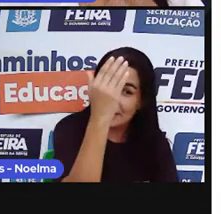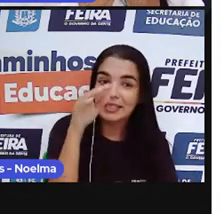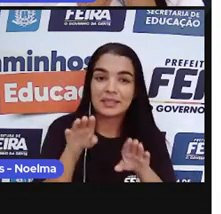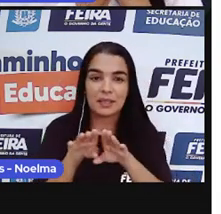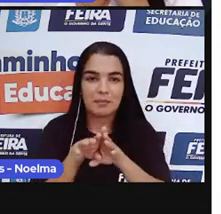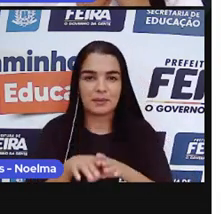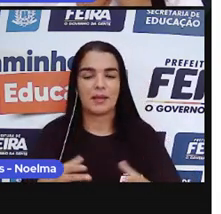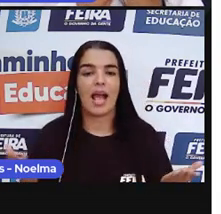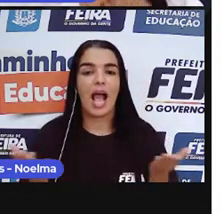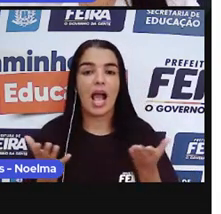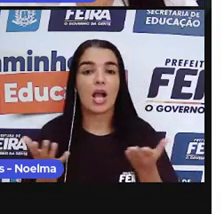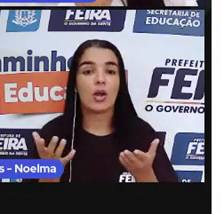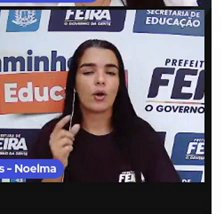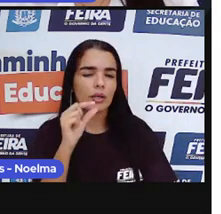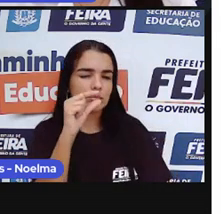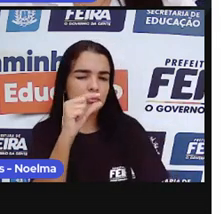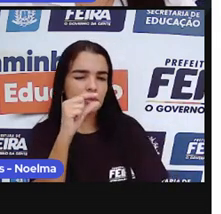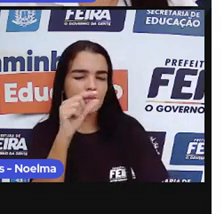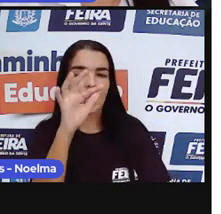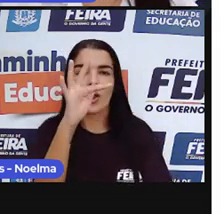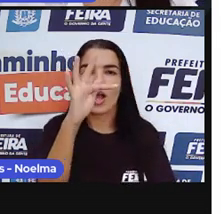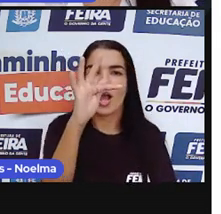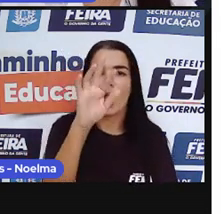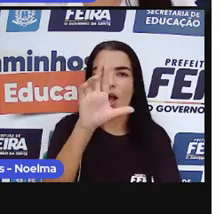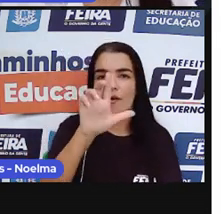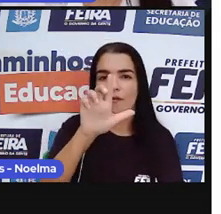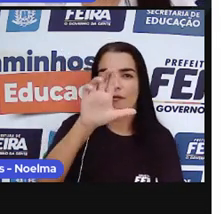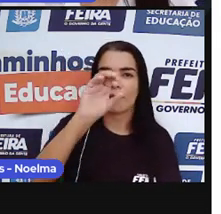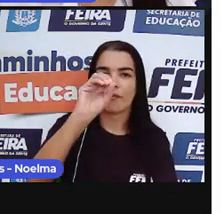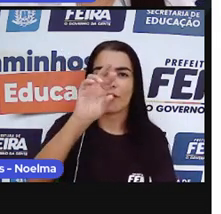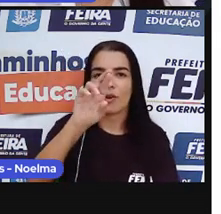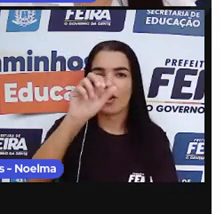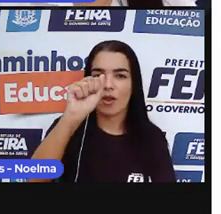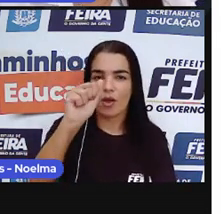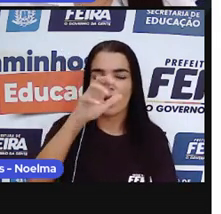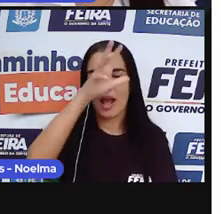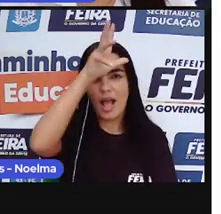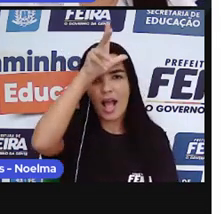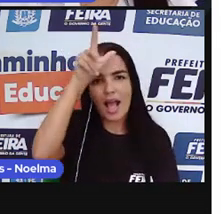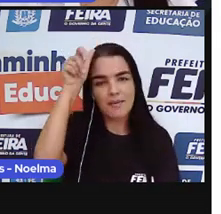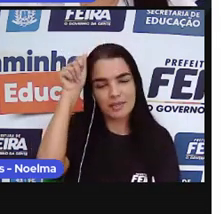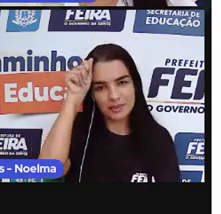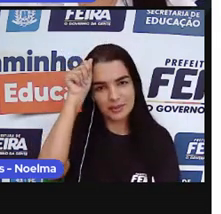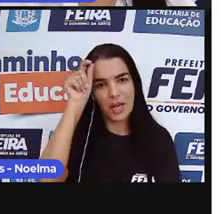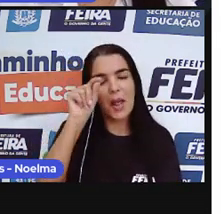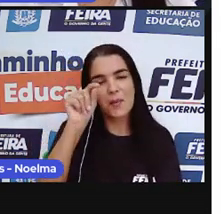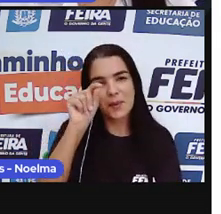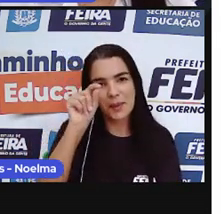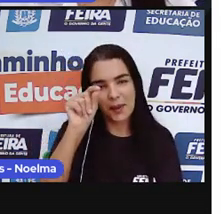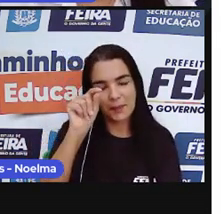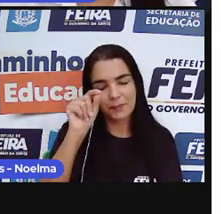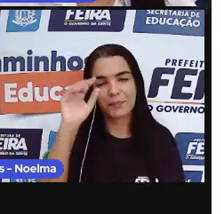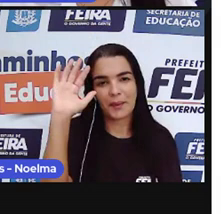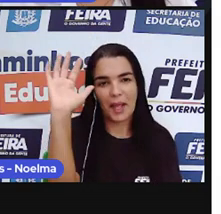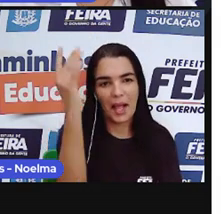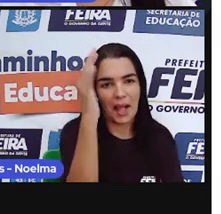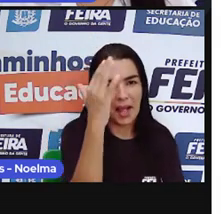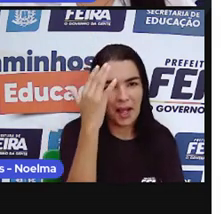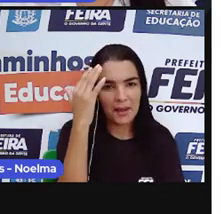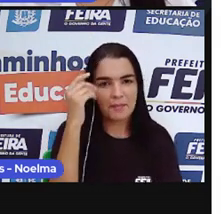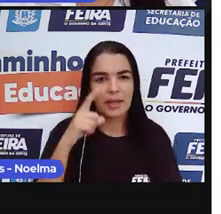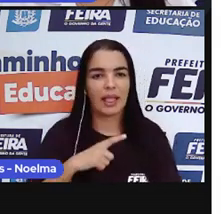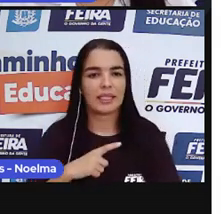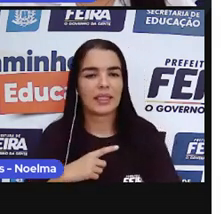vamos falar sobre um pouquinho sobre a flora e a fauna, né? Aí temos a flora amazônica, ela